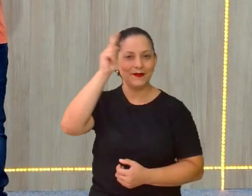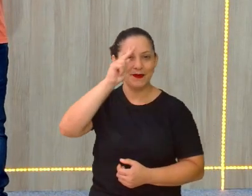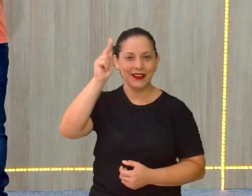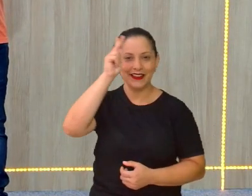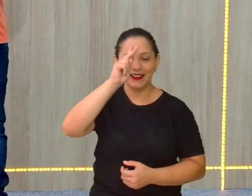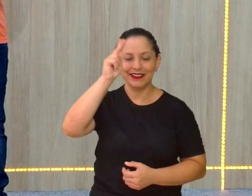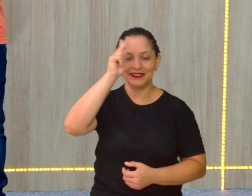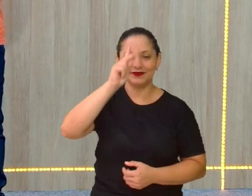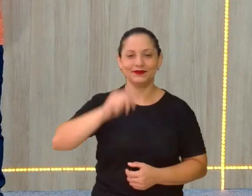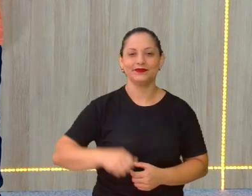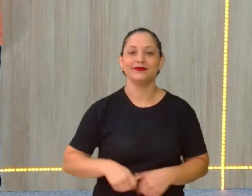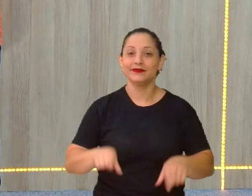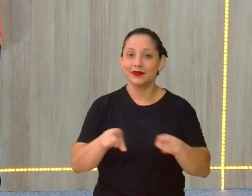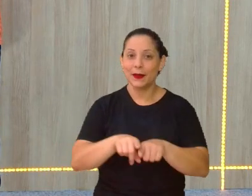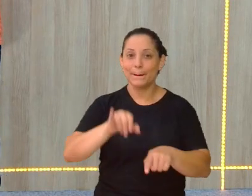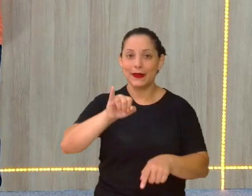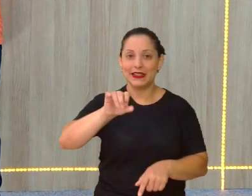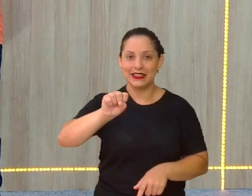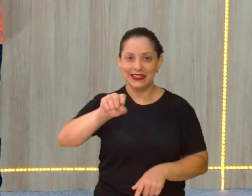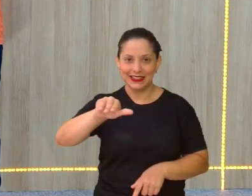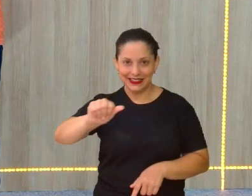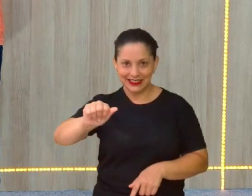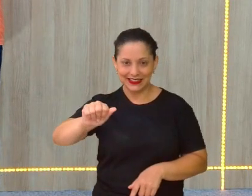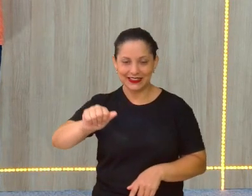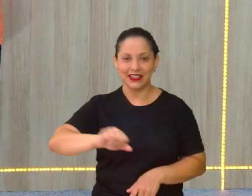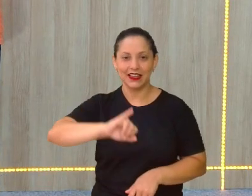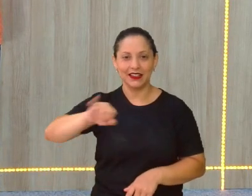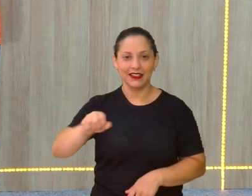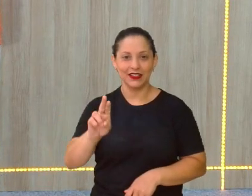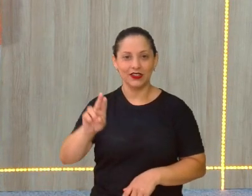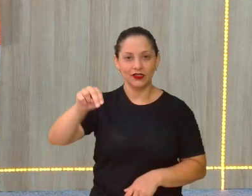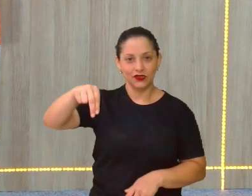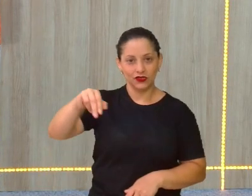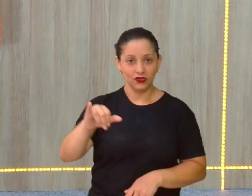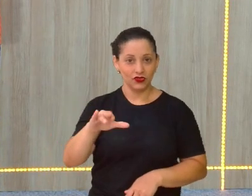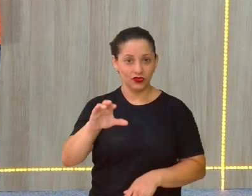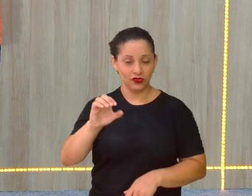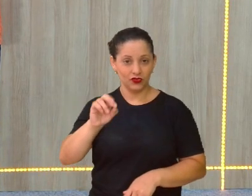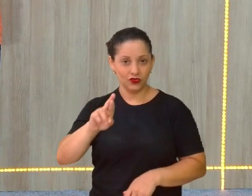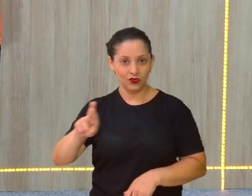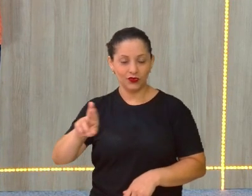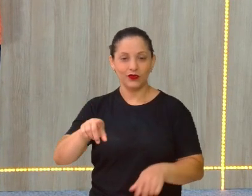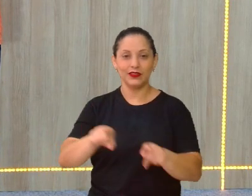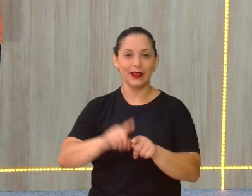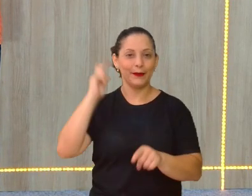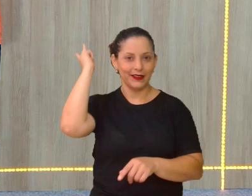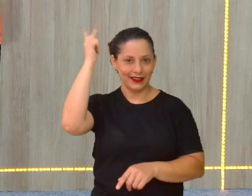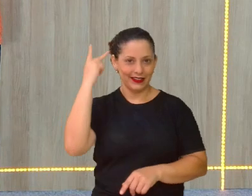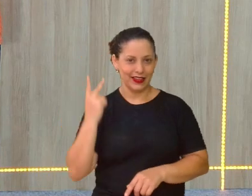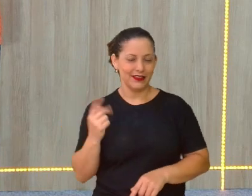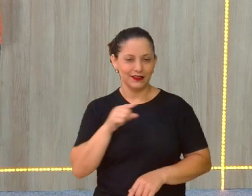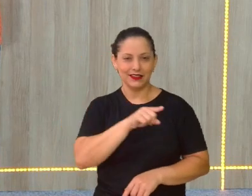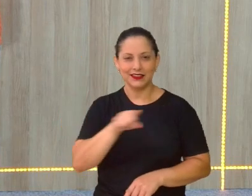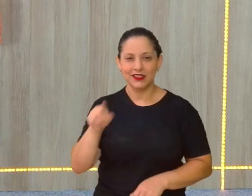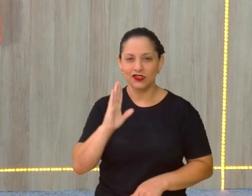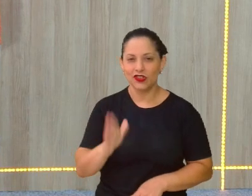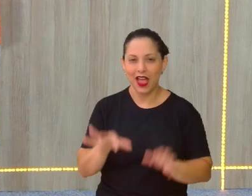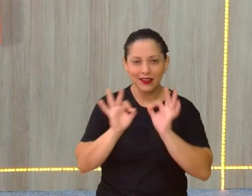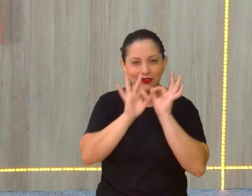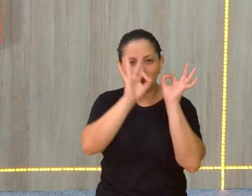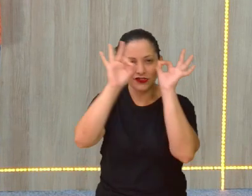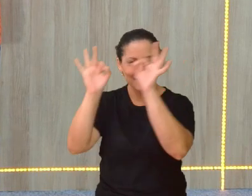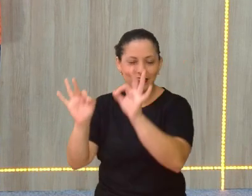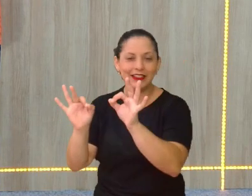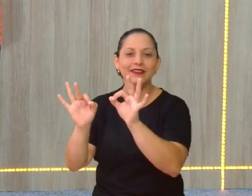lembrar Isa, Juninho e Késia. Vocês já devem ter assistido a um desenho animado